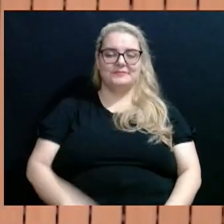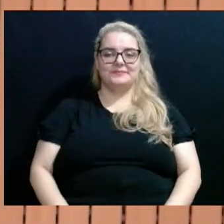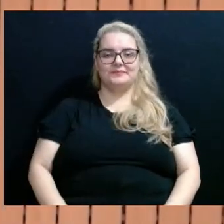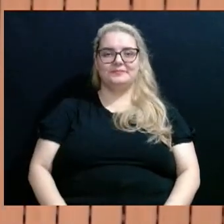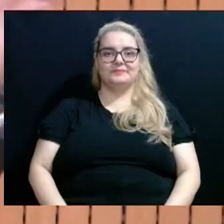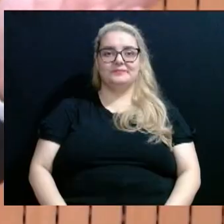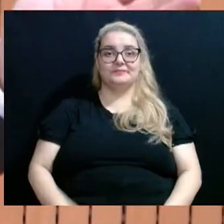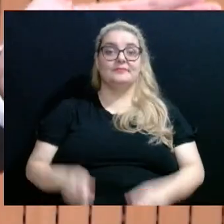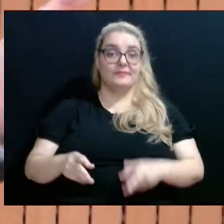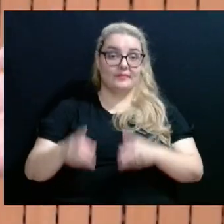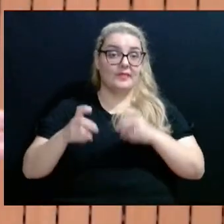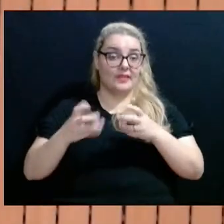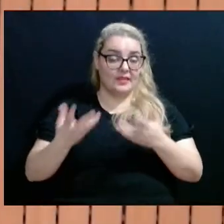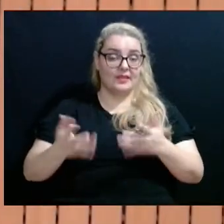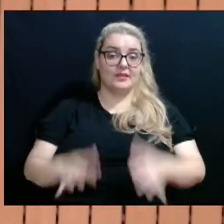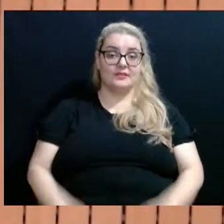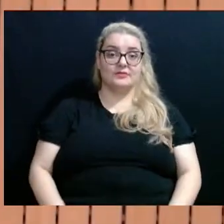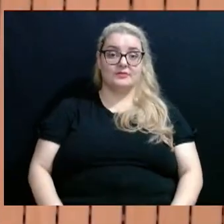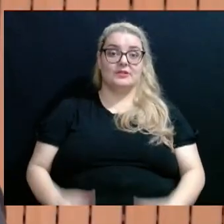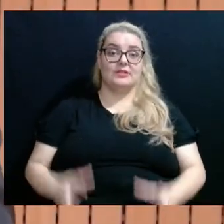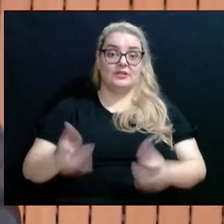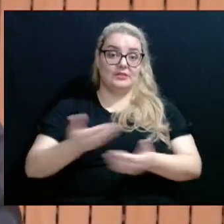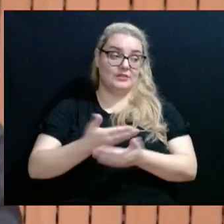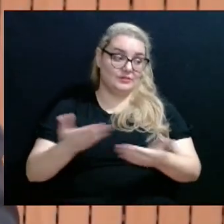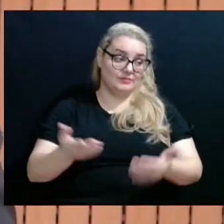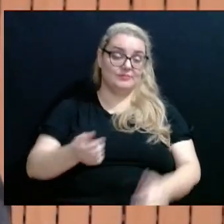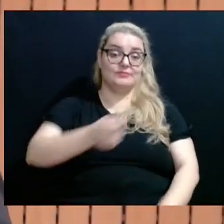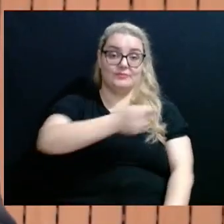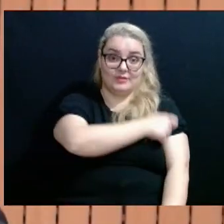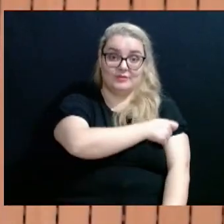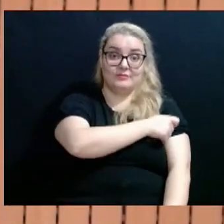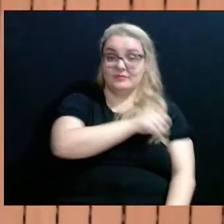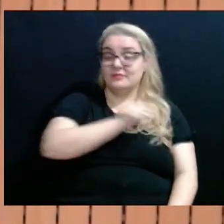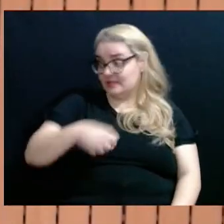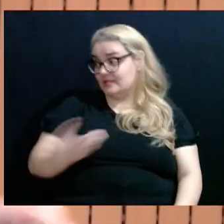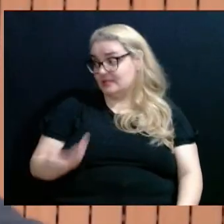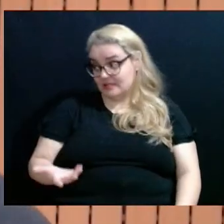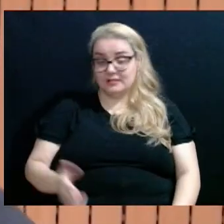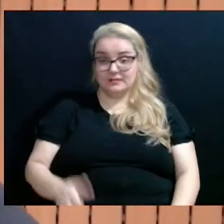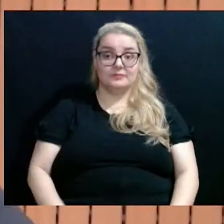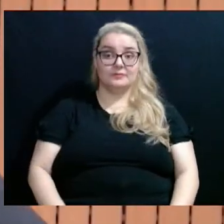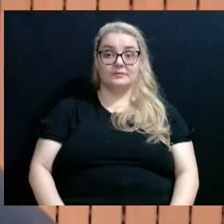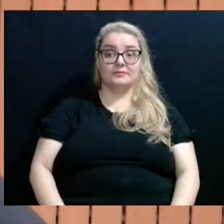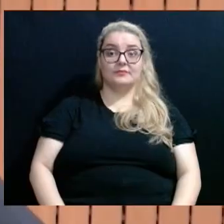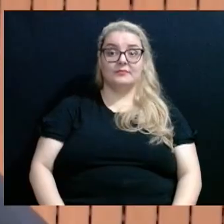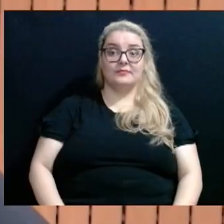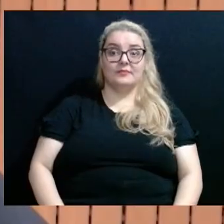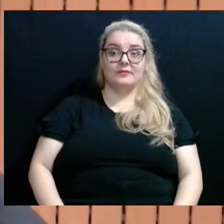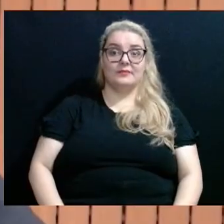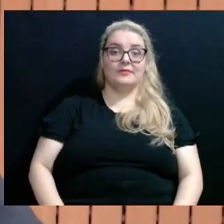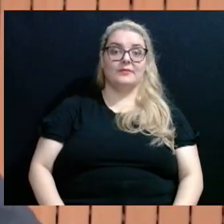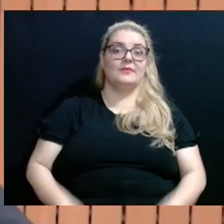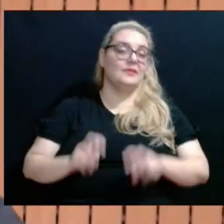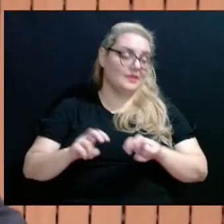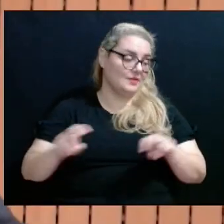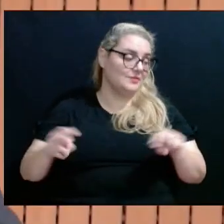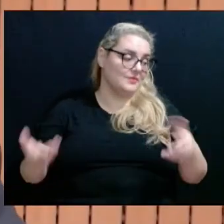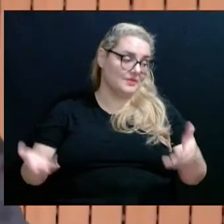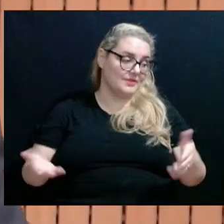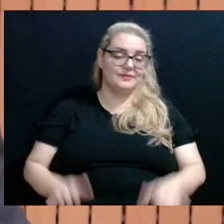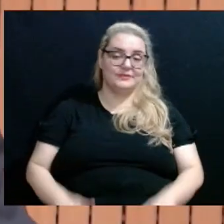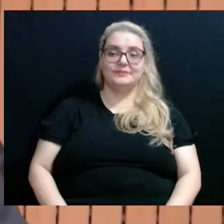Reconhecer todas essas autoridades, sim, por que não, aqui ao meu lado, e